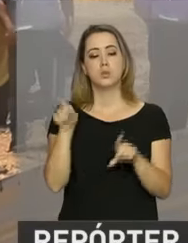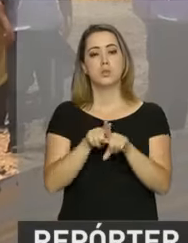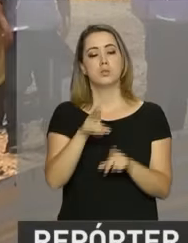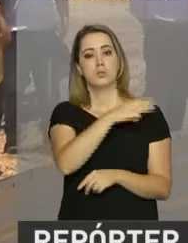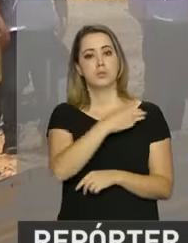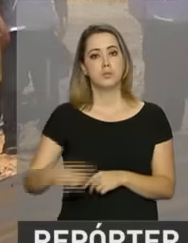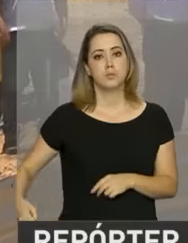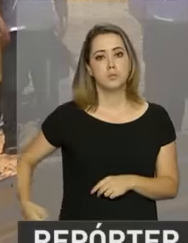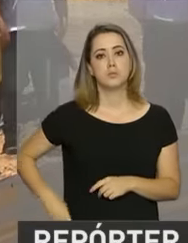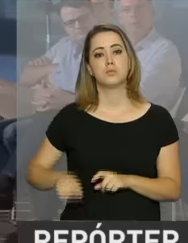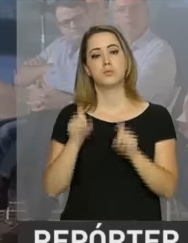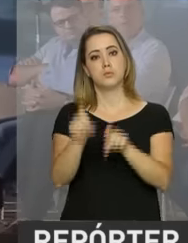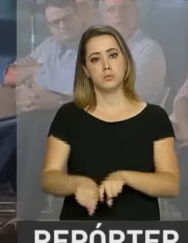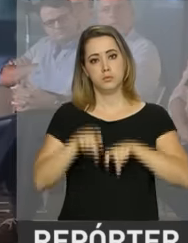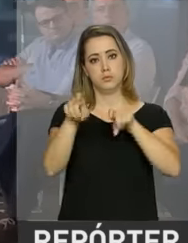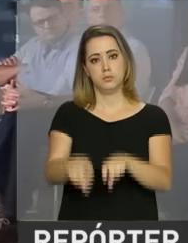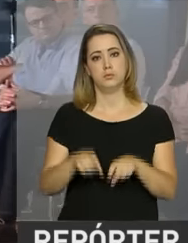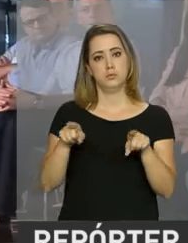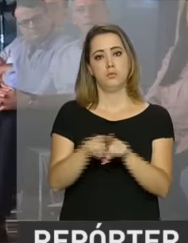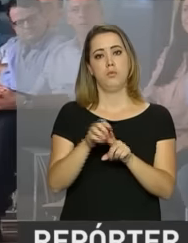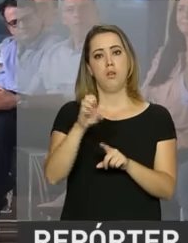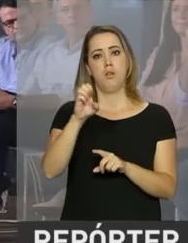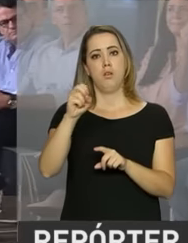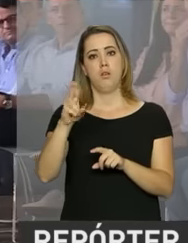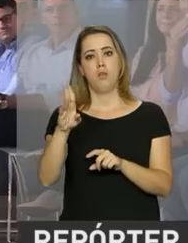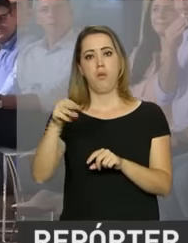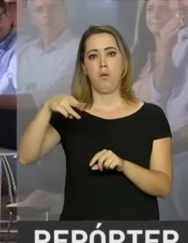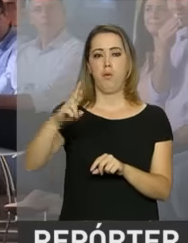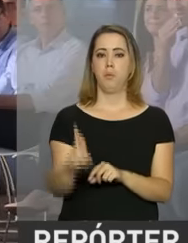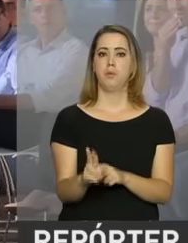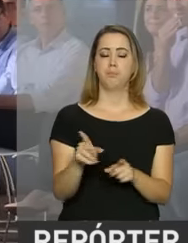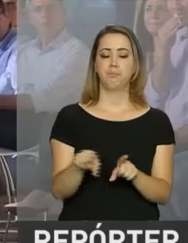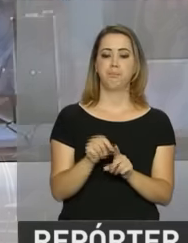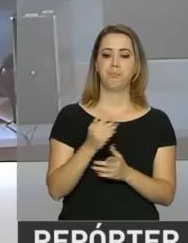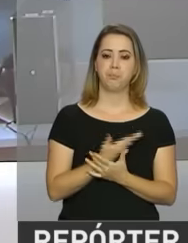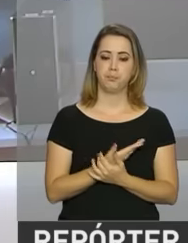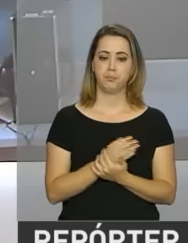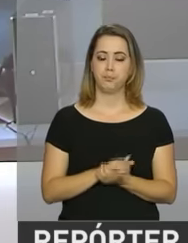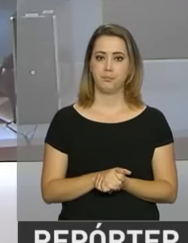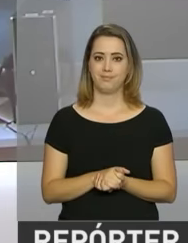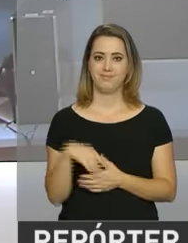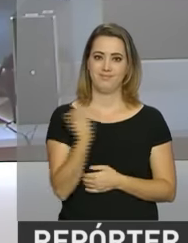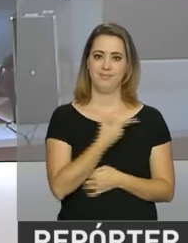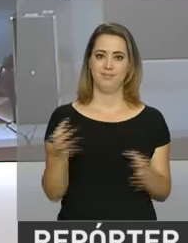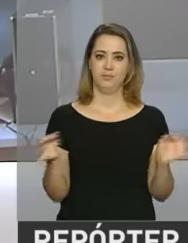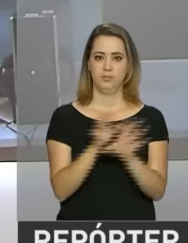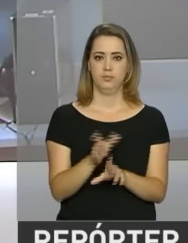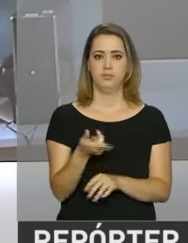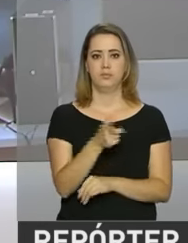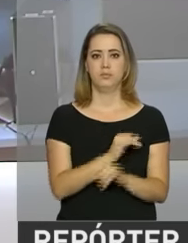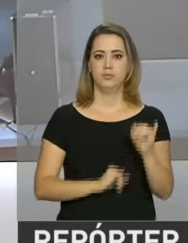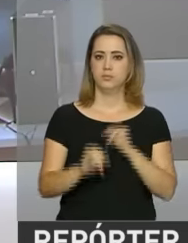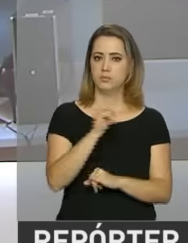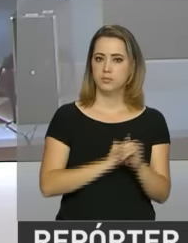ministro interino da agricultura pecuária e Abastecimento Elmar novac nós ficamos por aqui podemos voltar